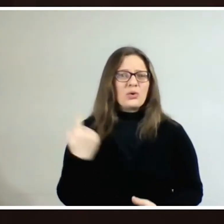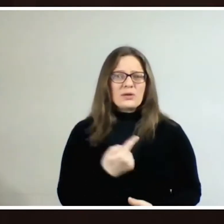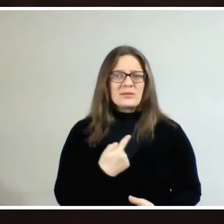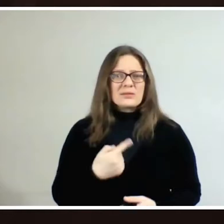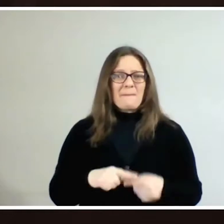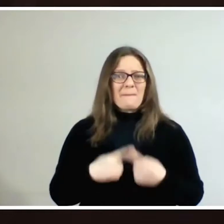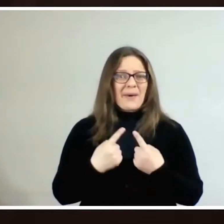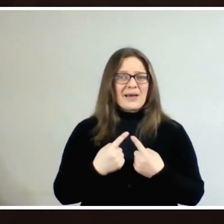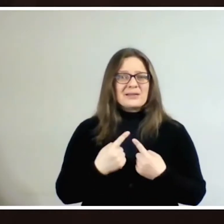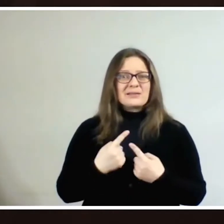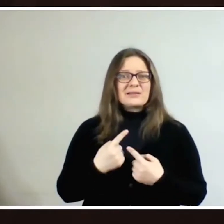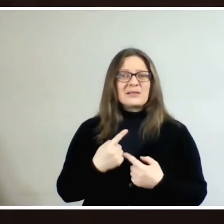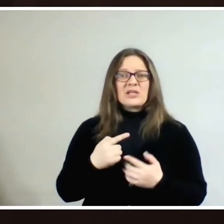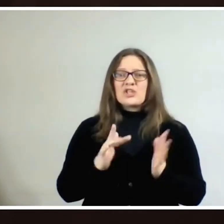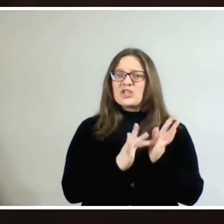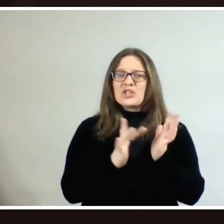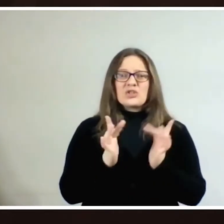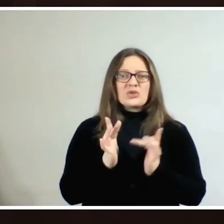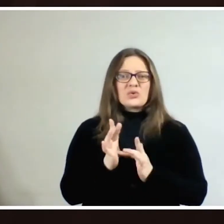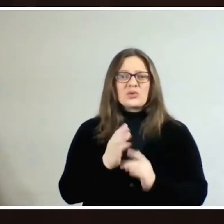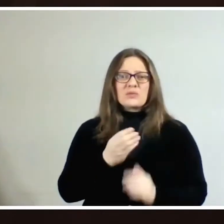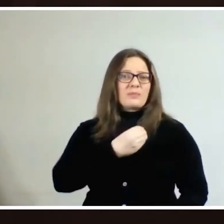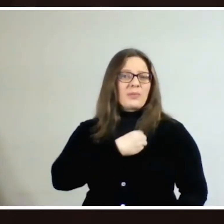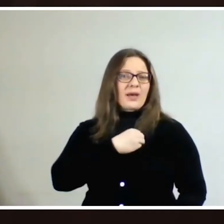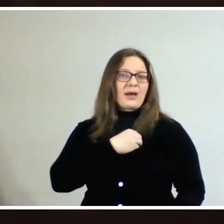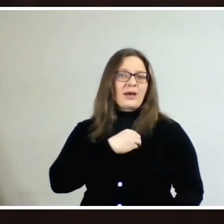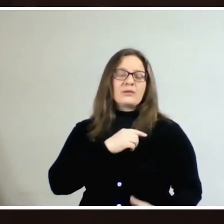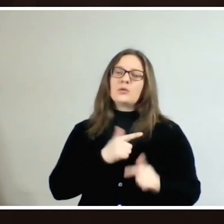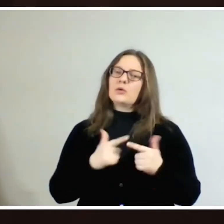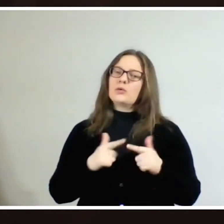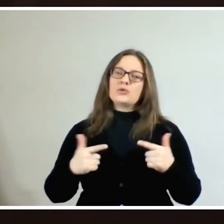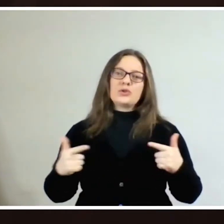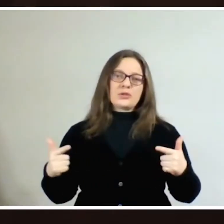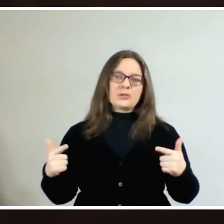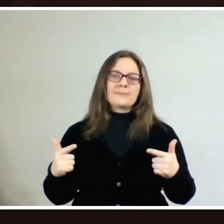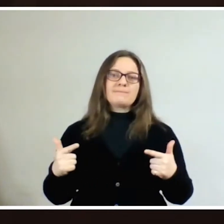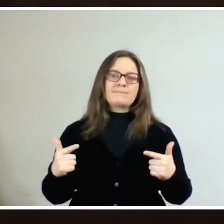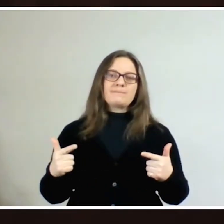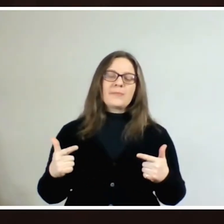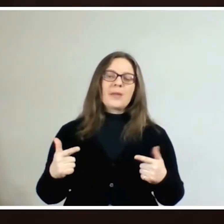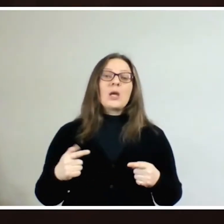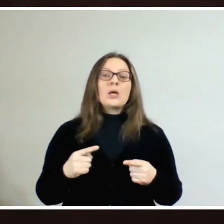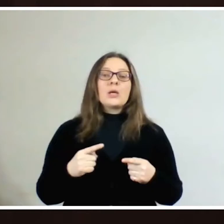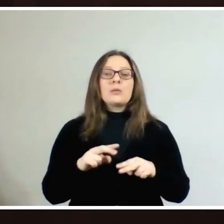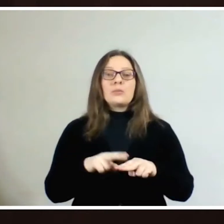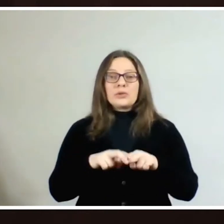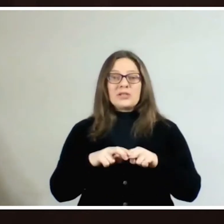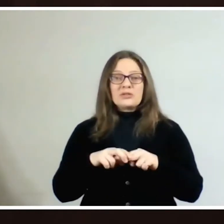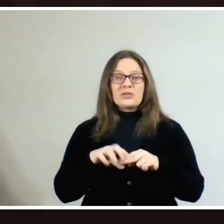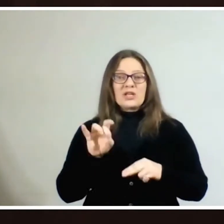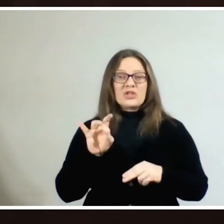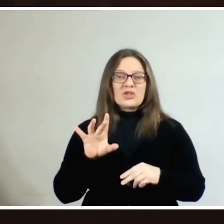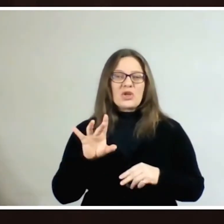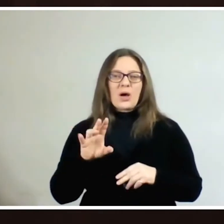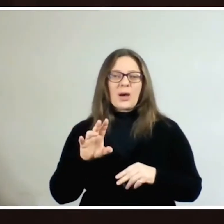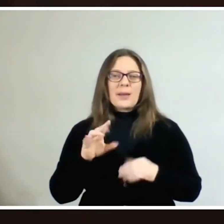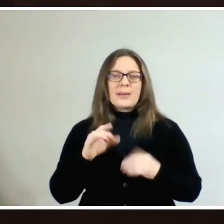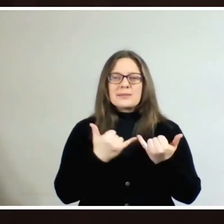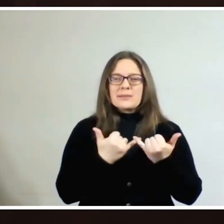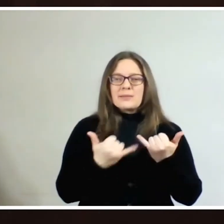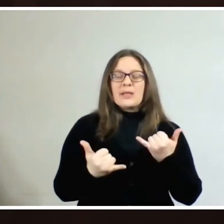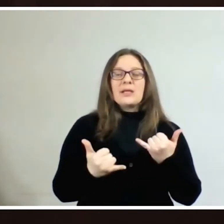pecado. Nós temos uma carne do pecado, ele tinha só a semelhança da carne do pecado. E quando ele foi crucificado, ele levou o